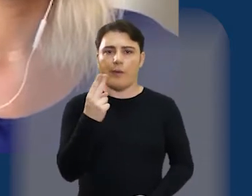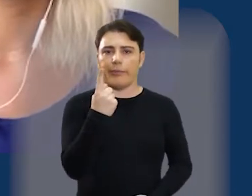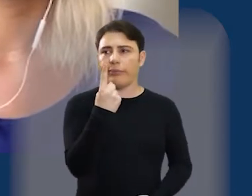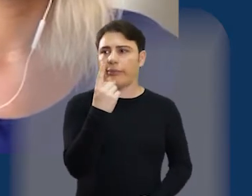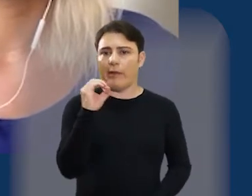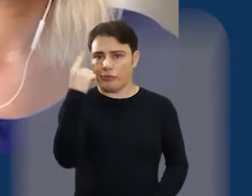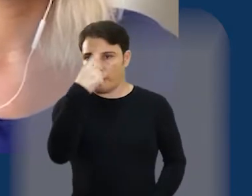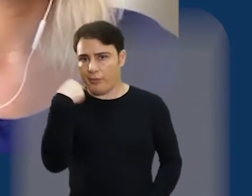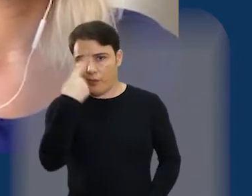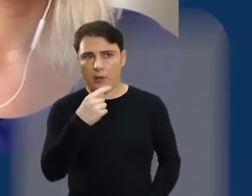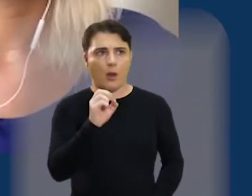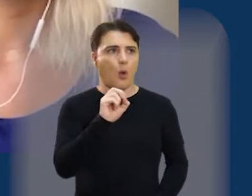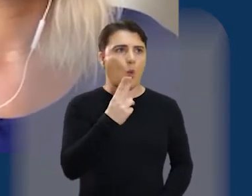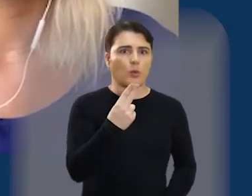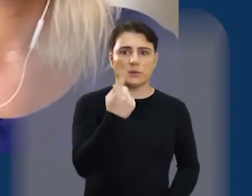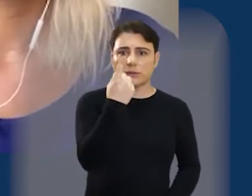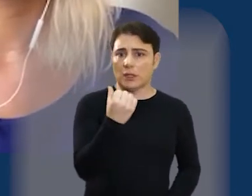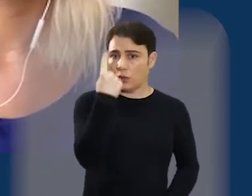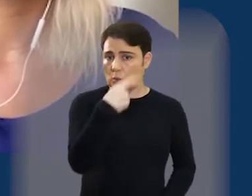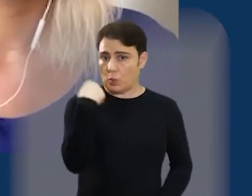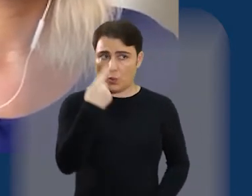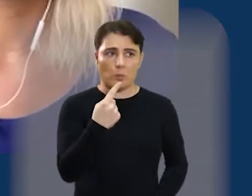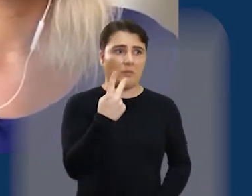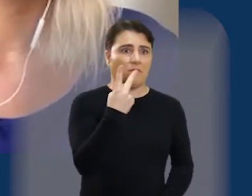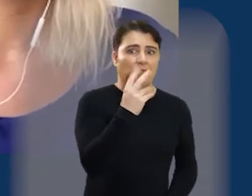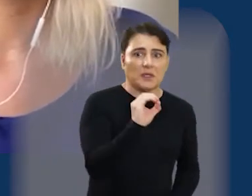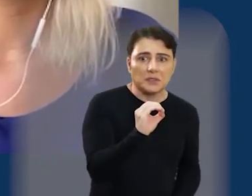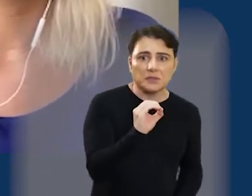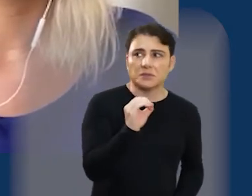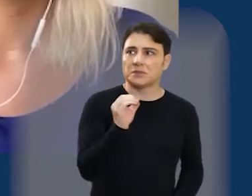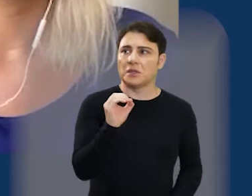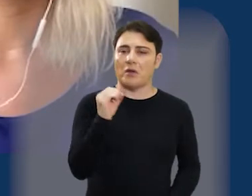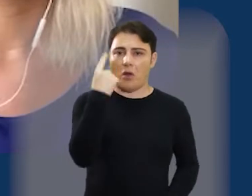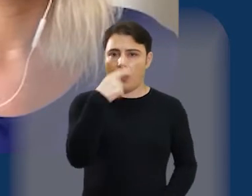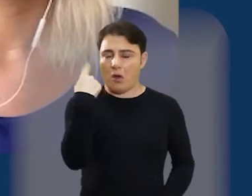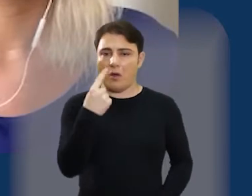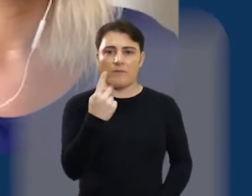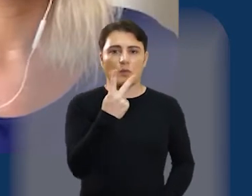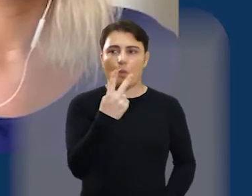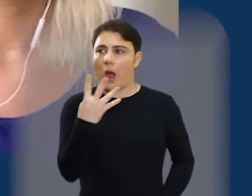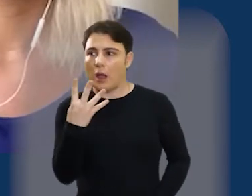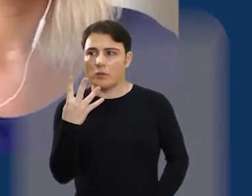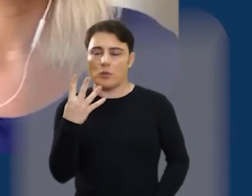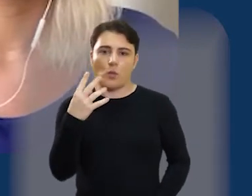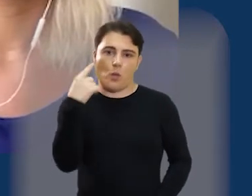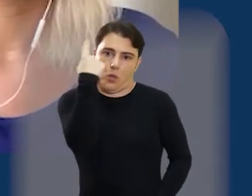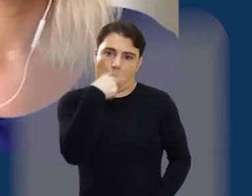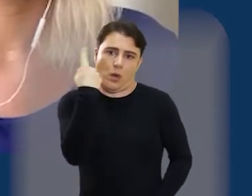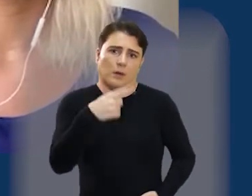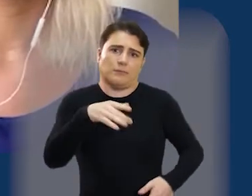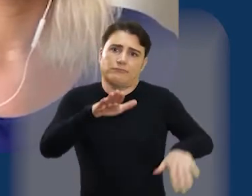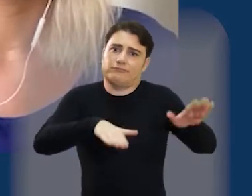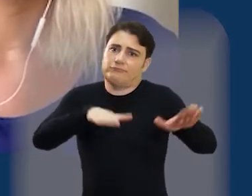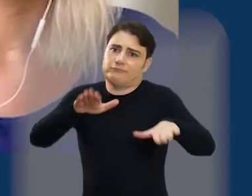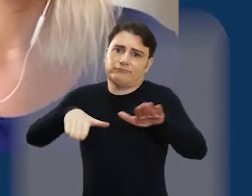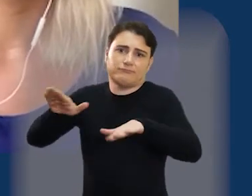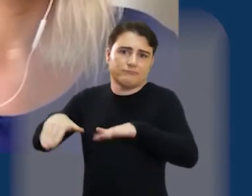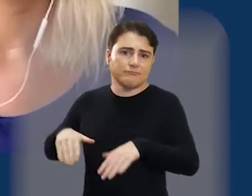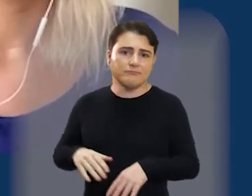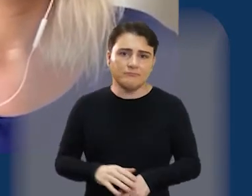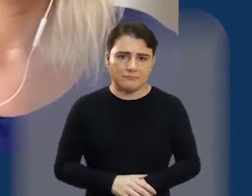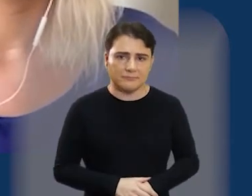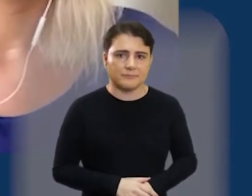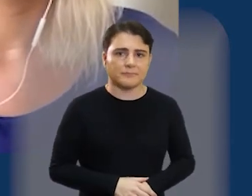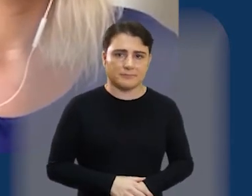jejum 12 horas, 10 horas, 16 horas, 20 horas e 24 horas, né?